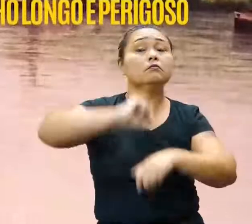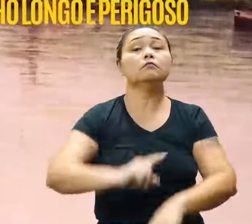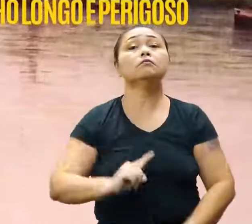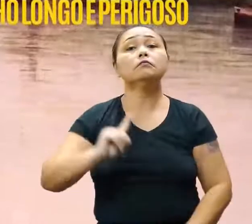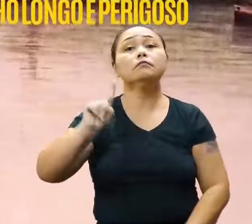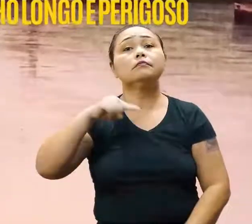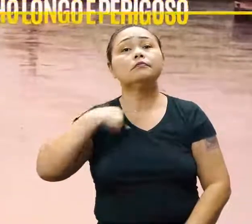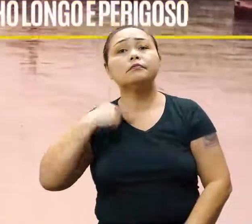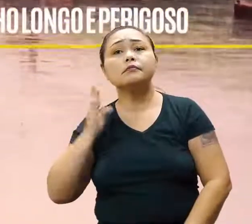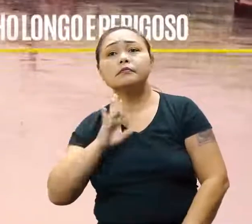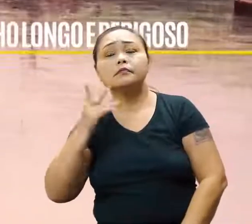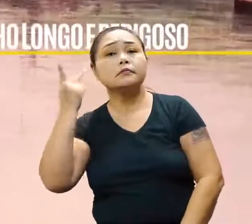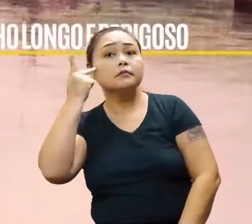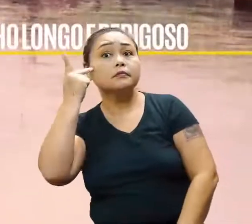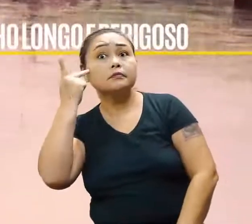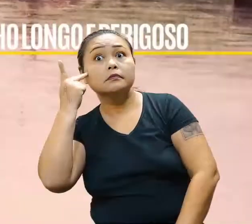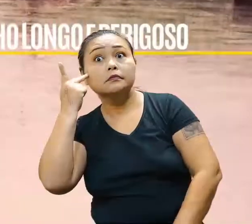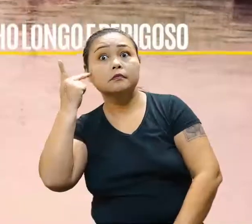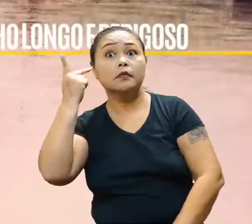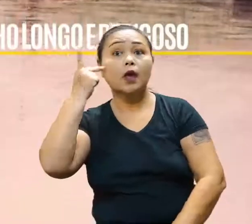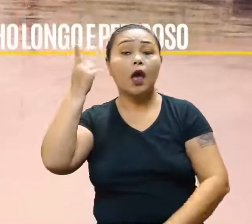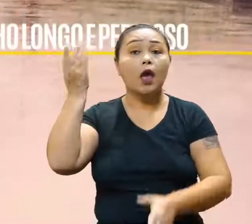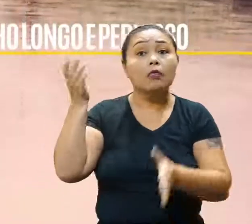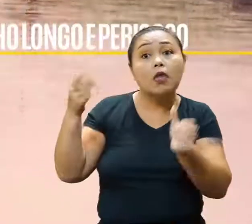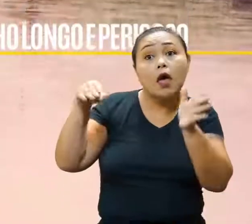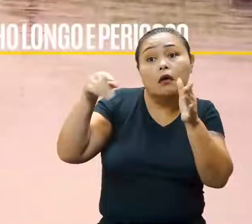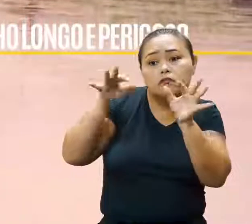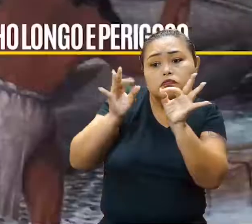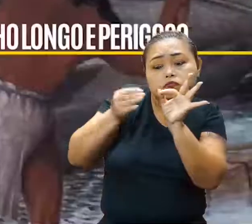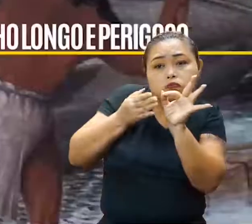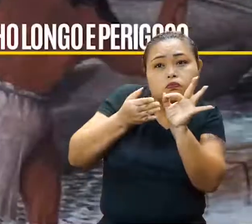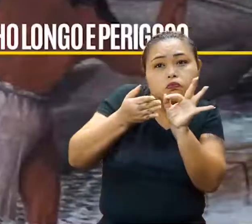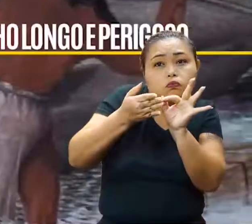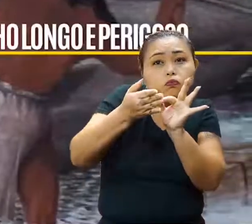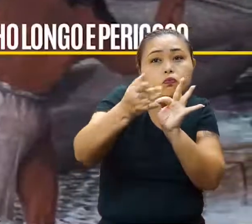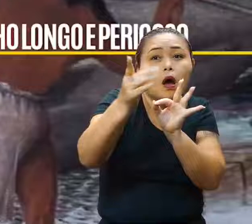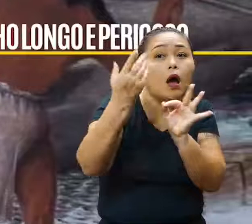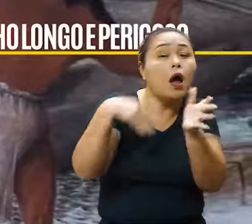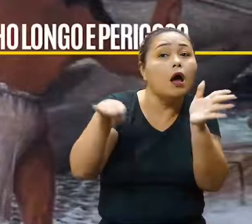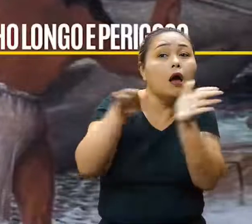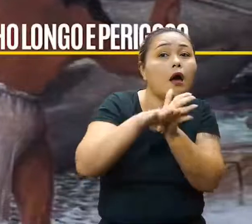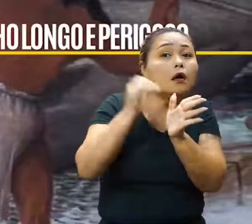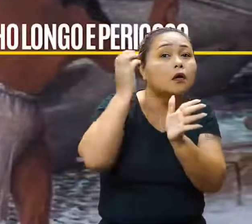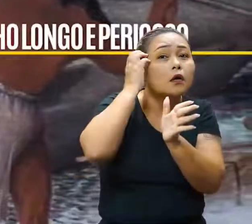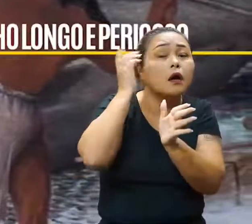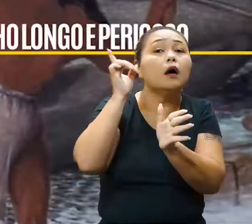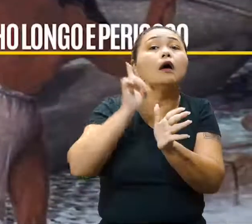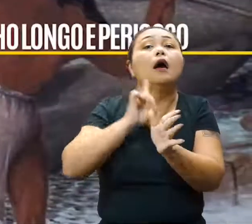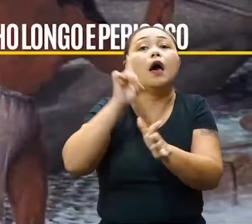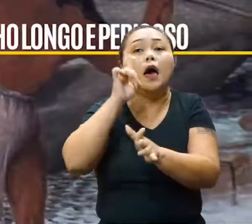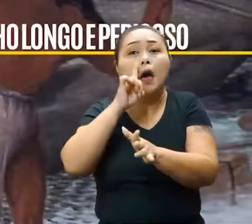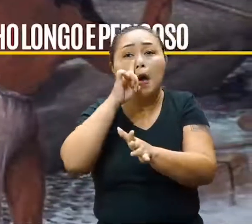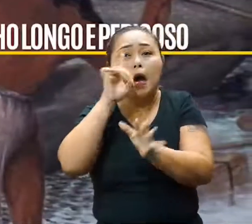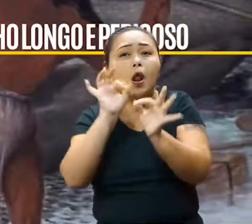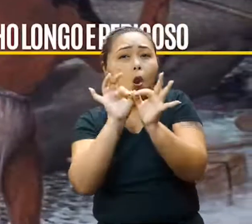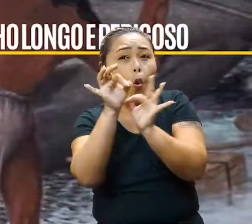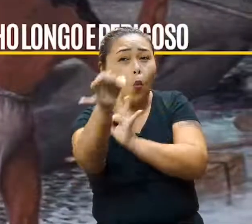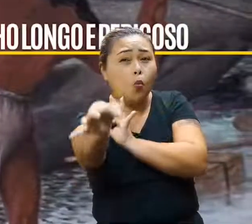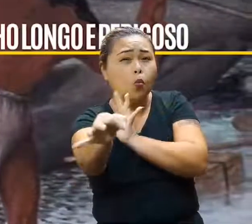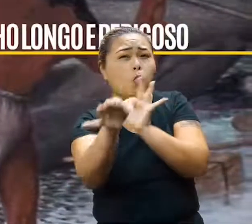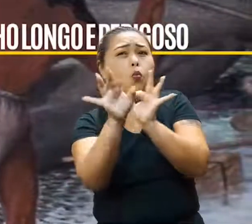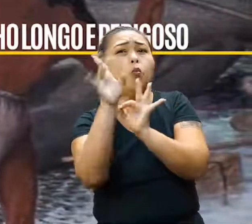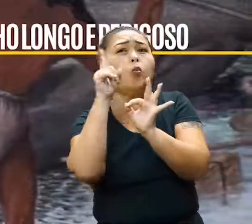entre São Paulo e Cuiabá era longo e perigoso. Os ataques indígenas,